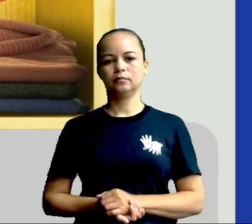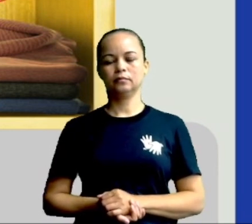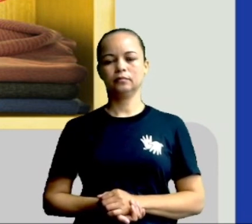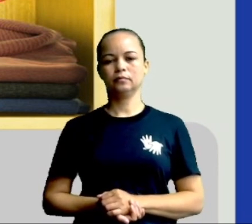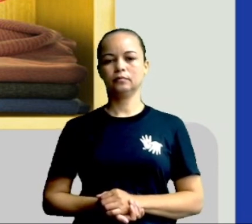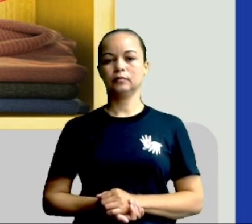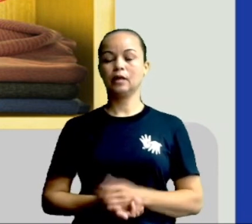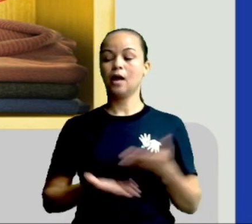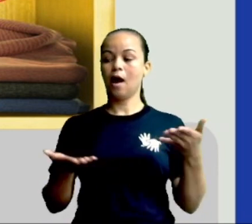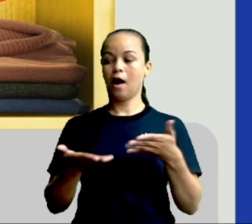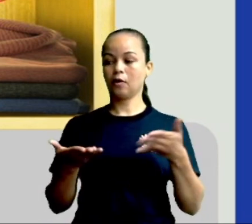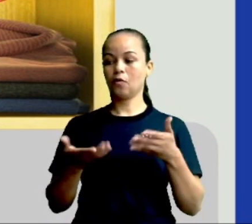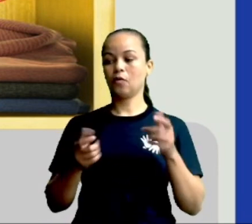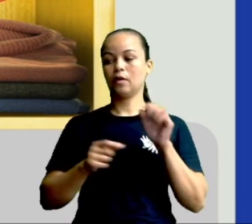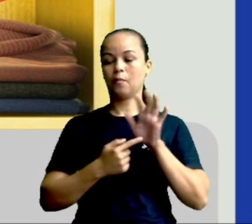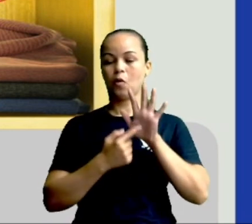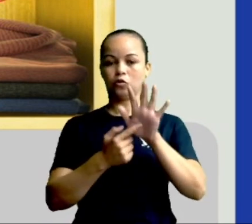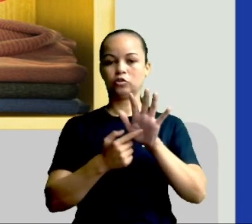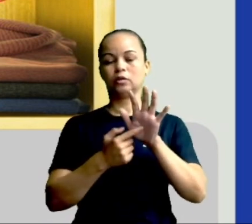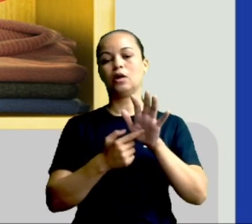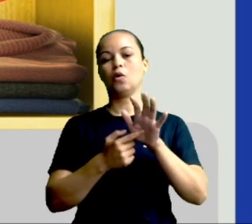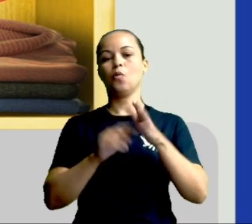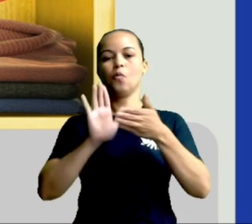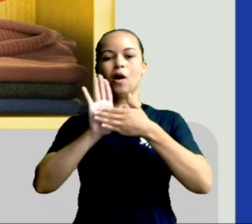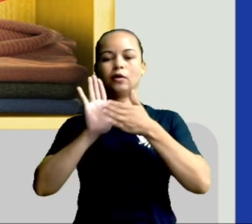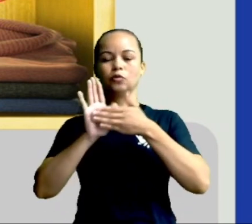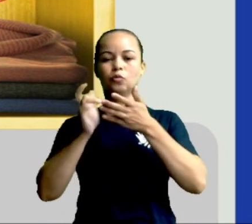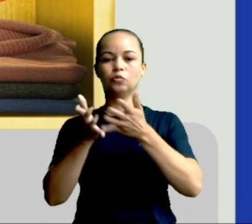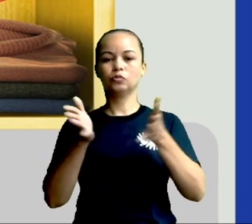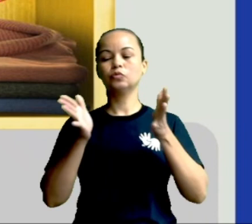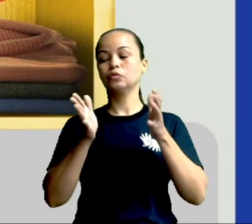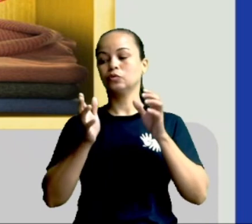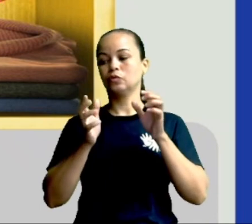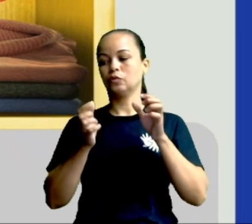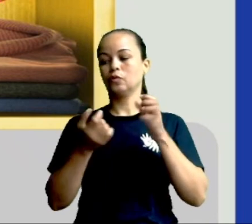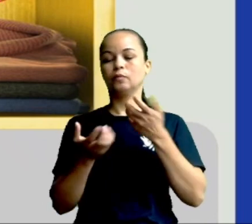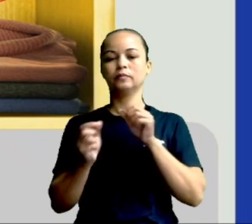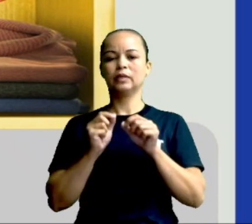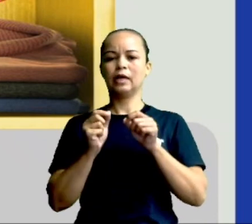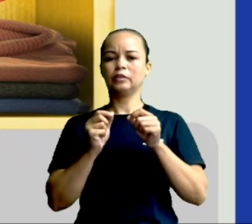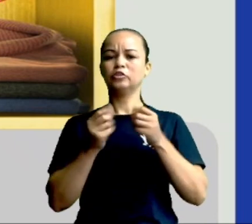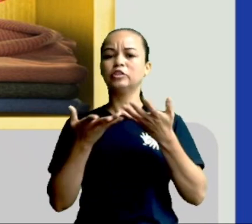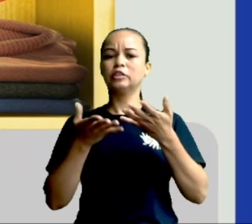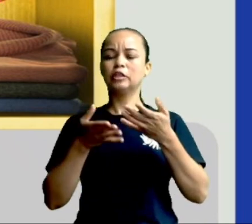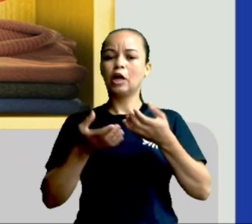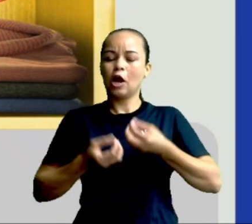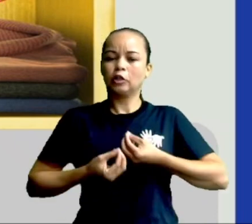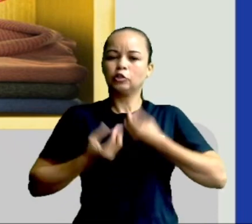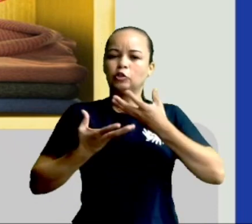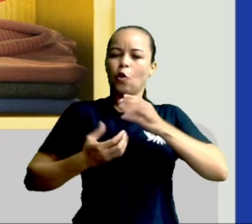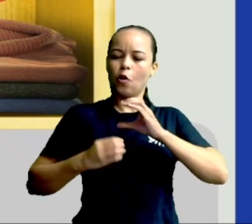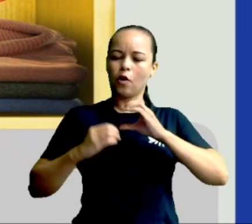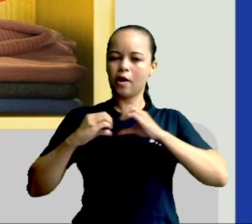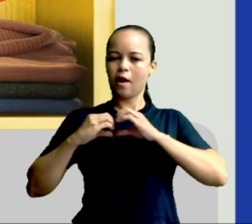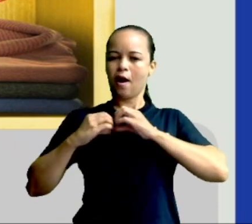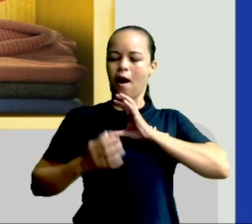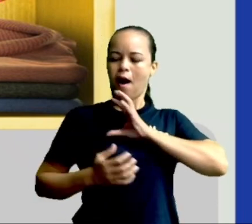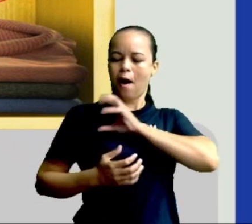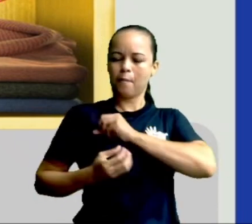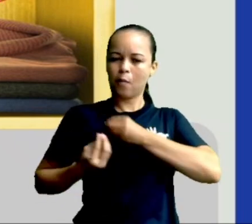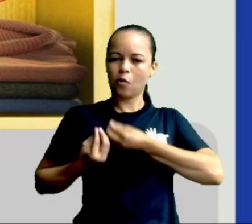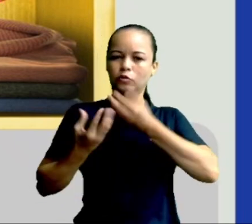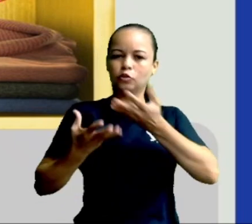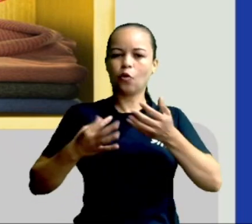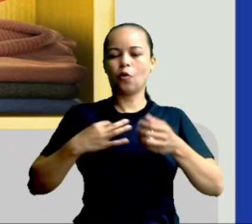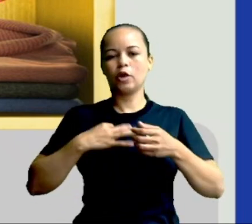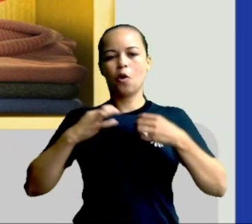Aqui, um anúncio de campanha comunitária. Tire sua solidariedade do armário, doe amor, doe